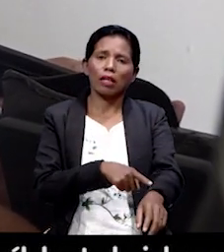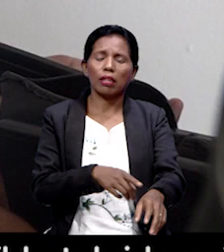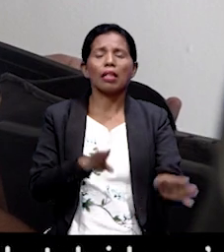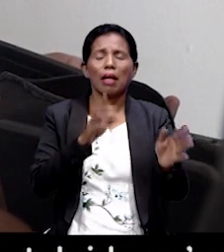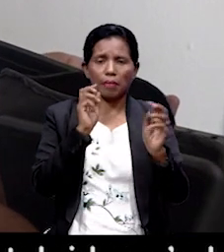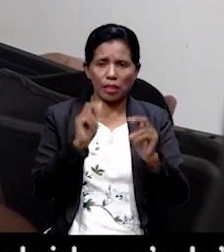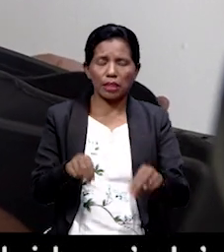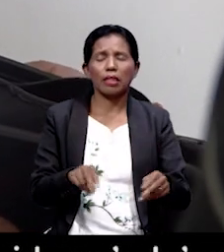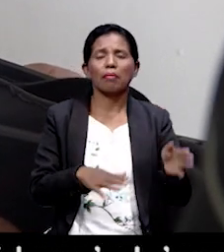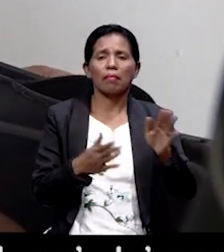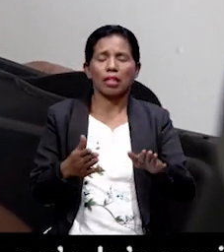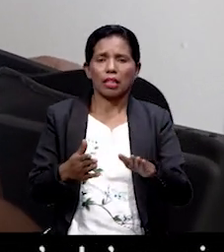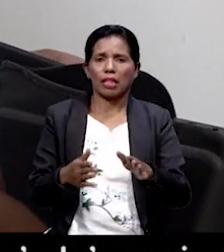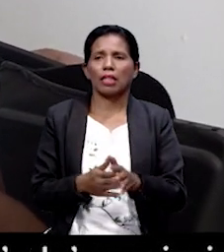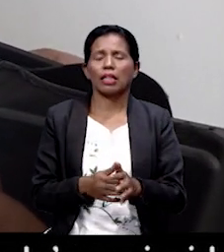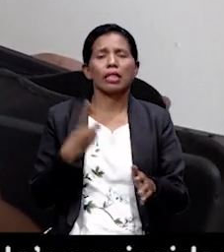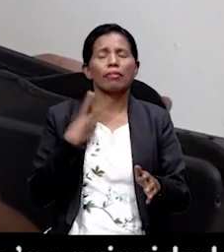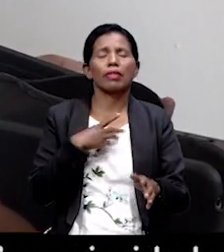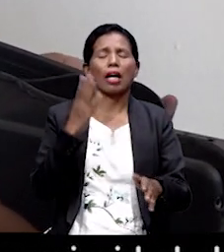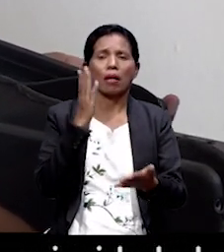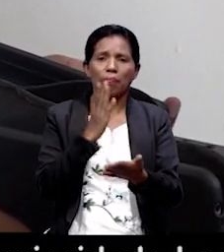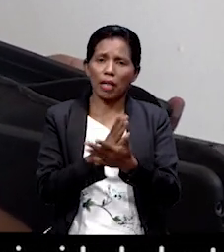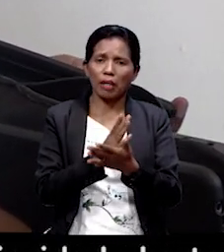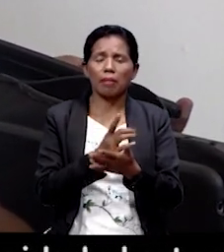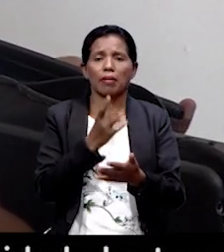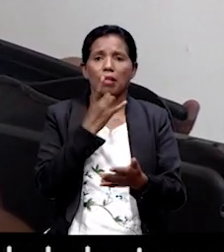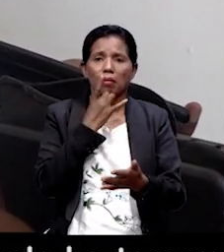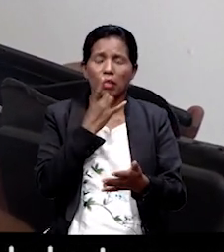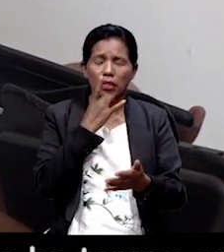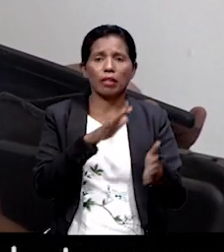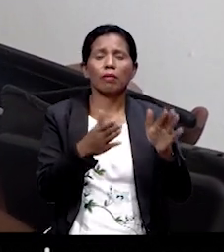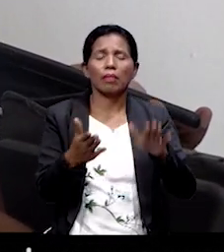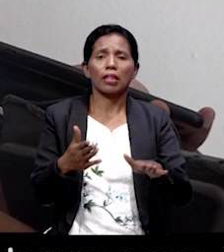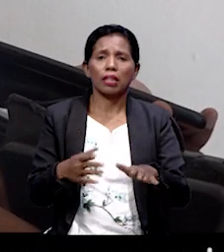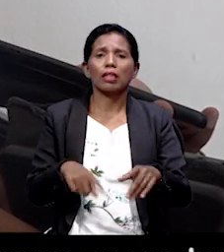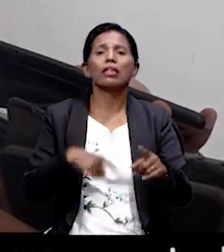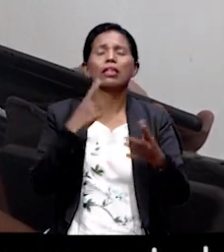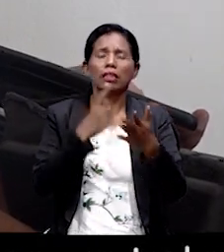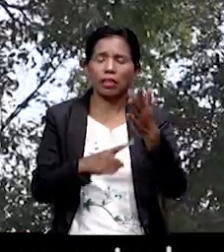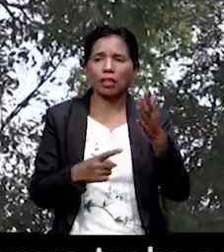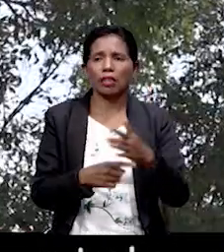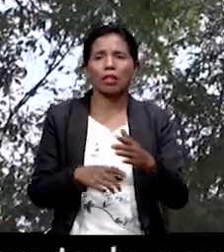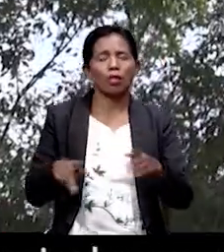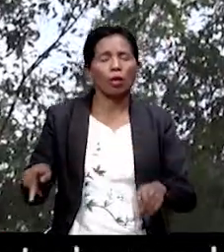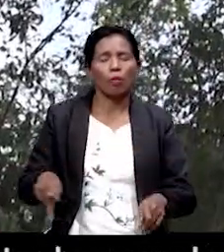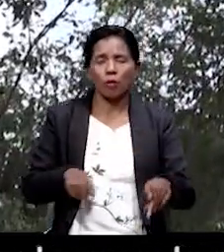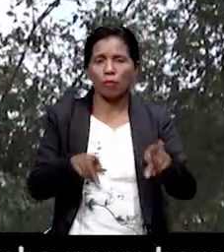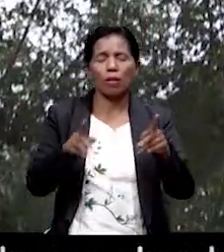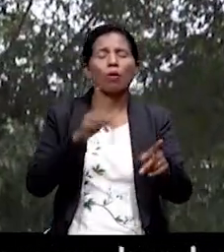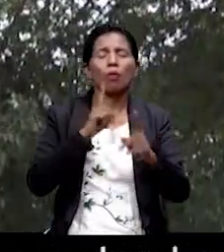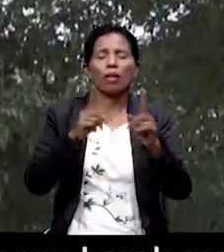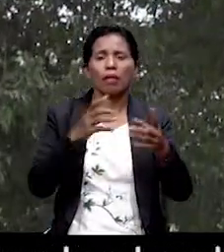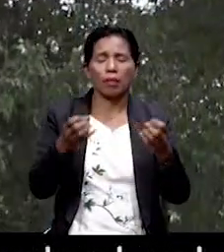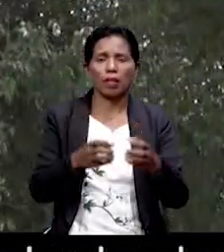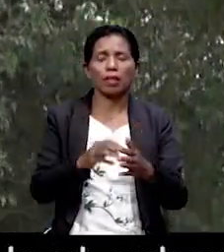ita hamate mak lorong tomak saida mak ita imagina saida mak acontece ba EDTL publiko reazi makas husi segunda